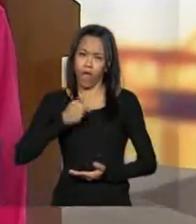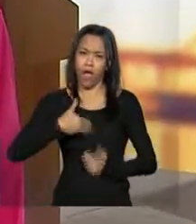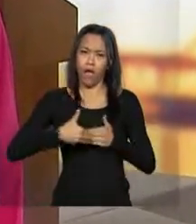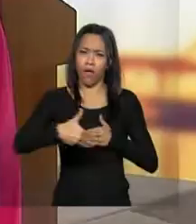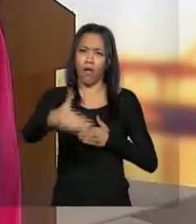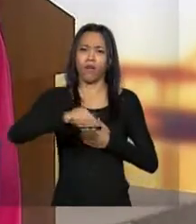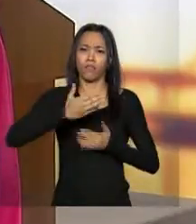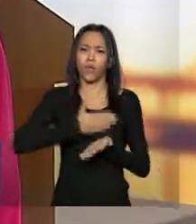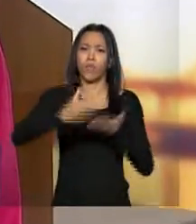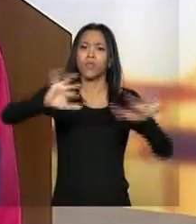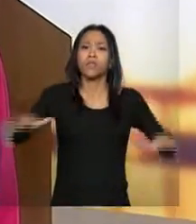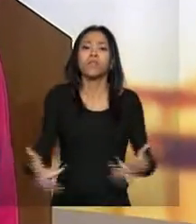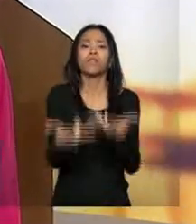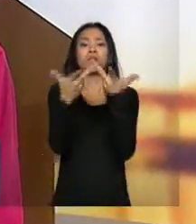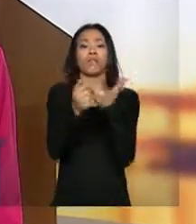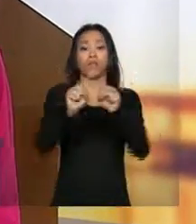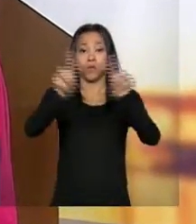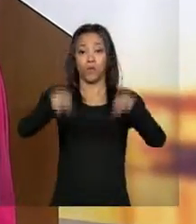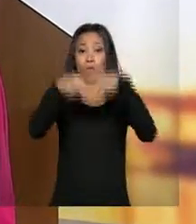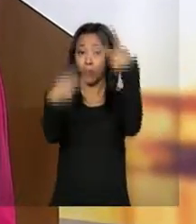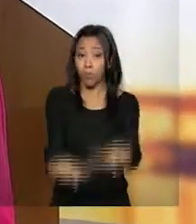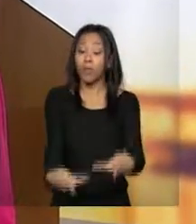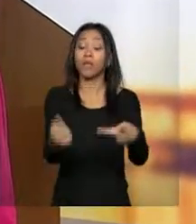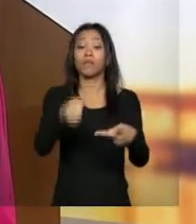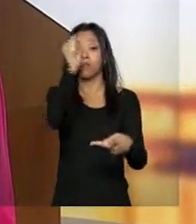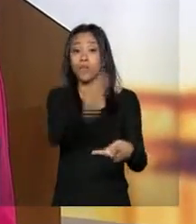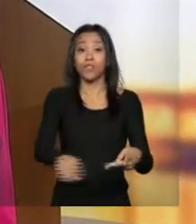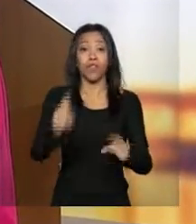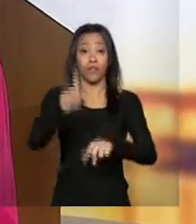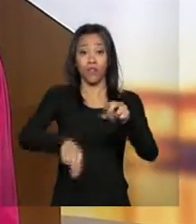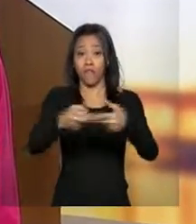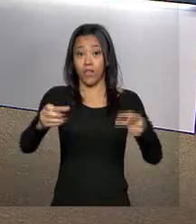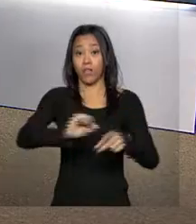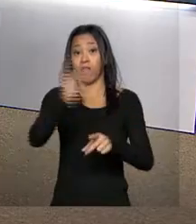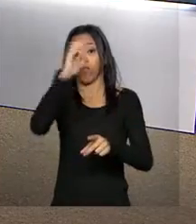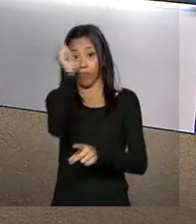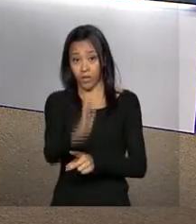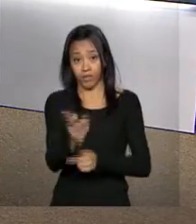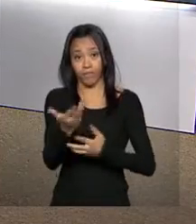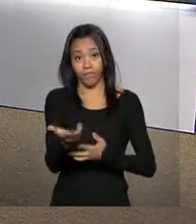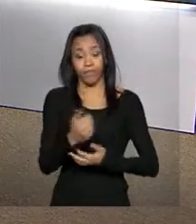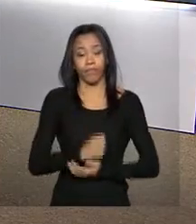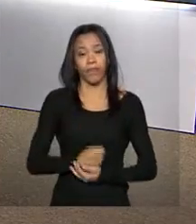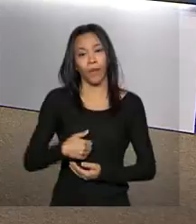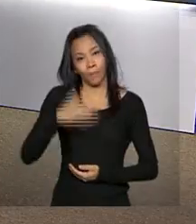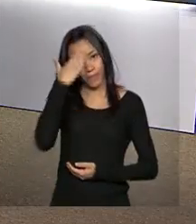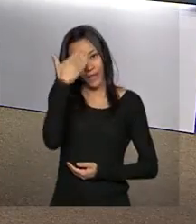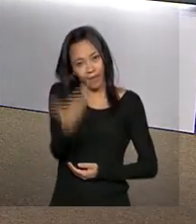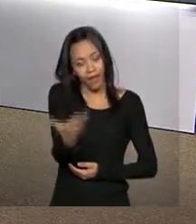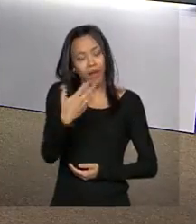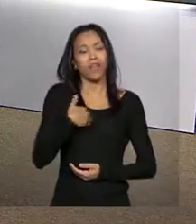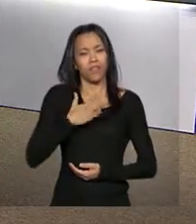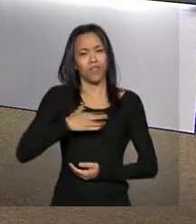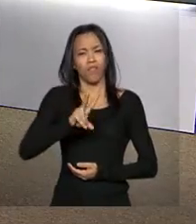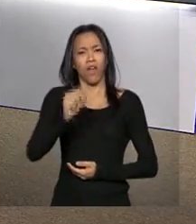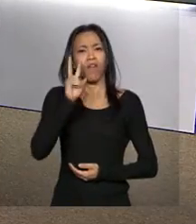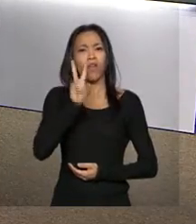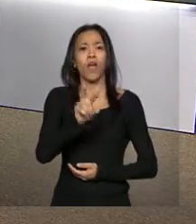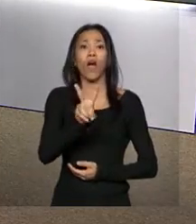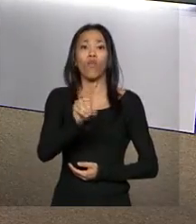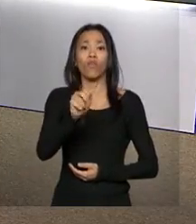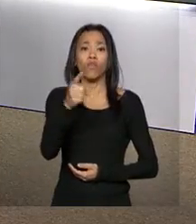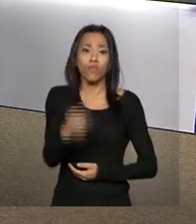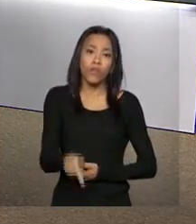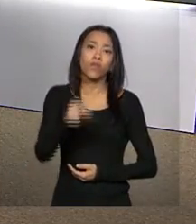começar a cerimônia de lançamento do Plano Nacional de Exportações. Obrigada, Ana. E você vai acompanhar ao vivo aqui